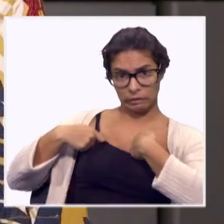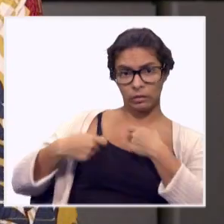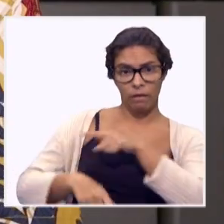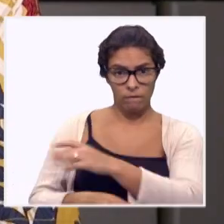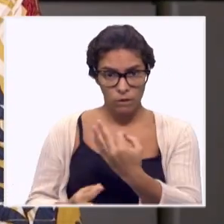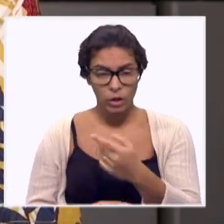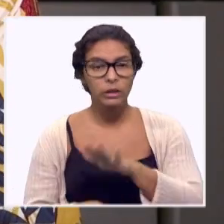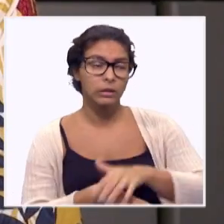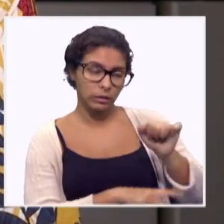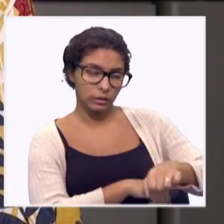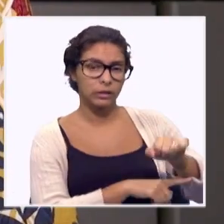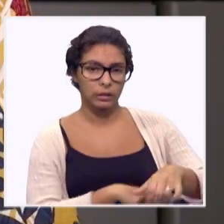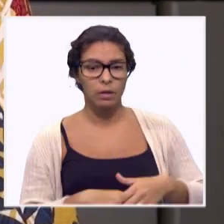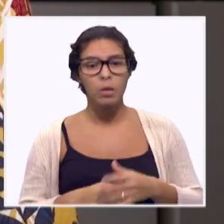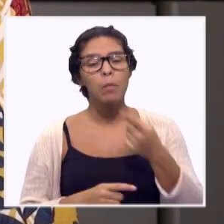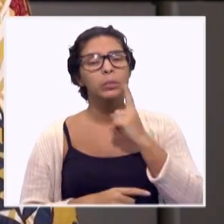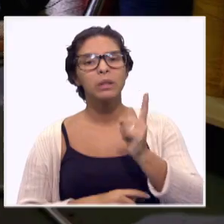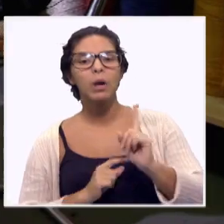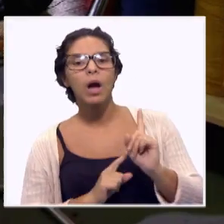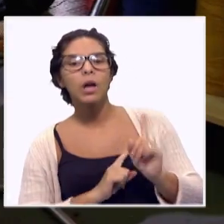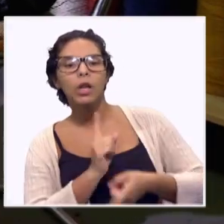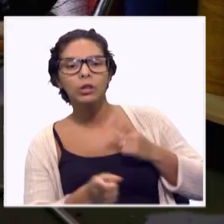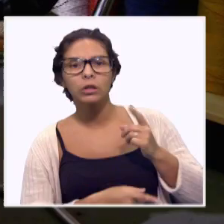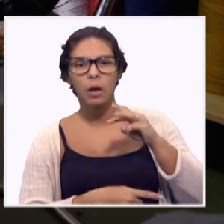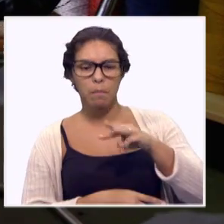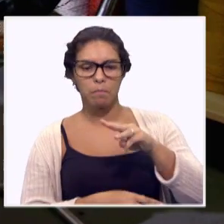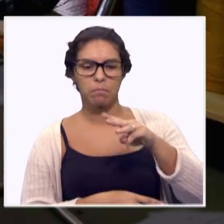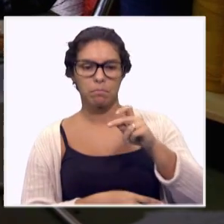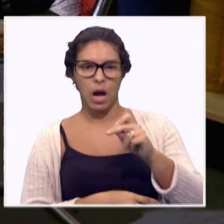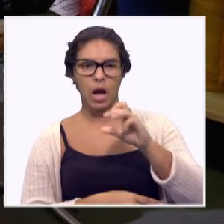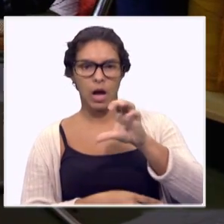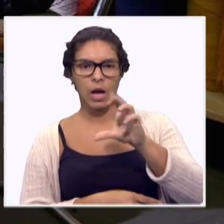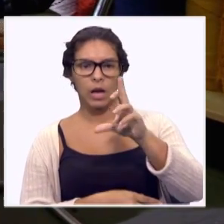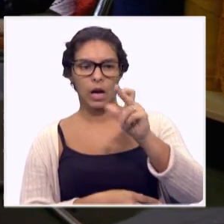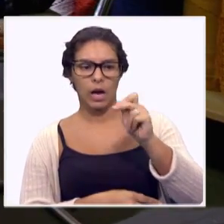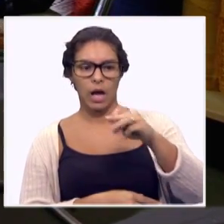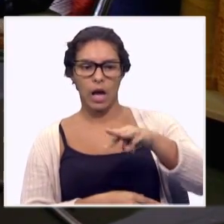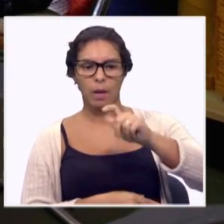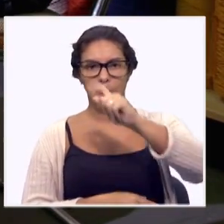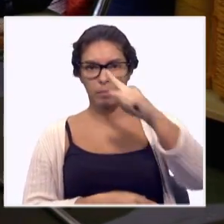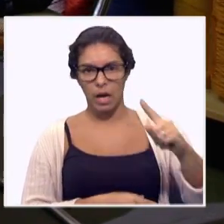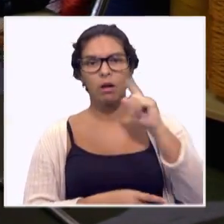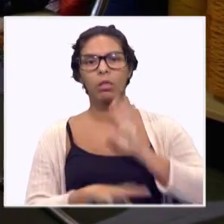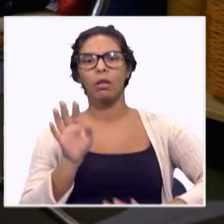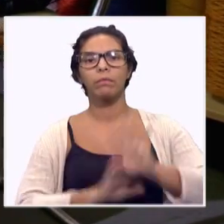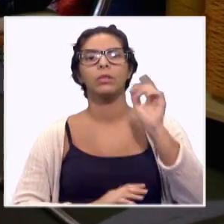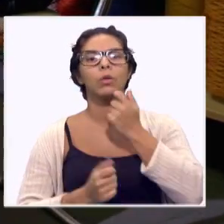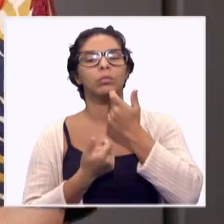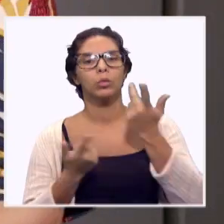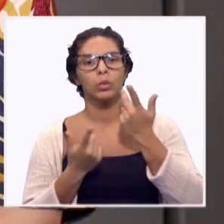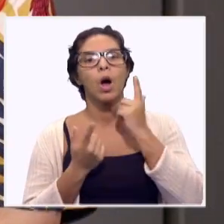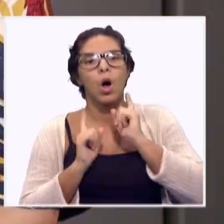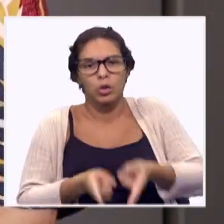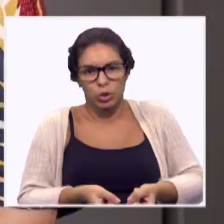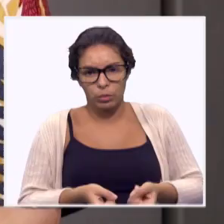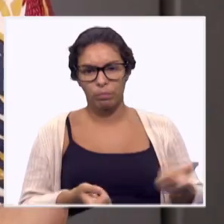a abraçar este projeto. Sim. Para quem não entende, o que é o macramé, como é que se faz macramé e o que é que nós podemos fazer em macramé?